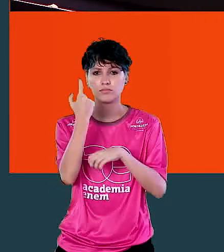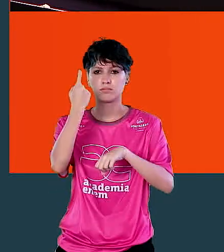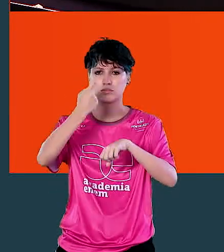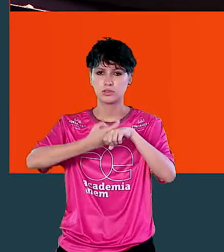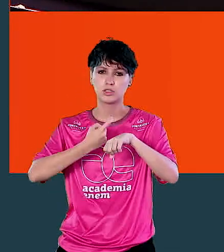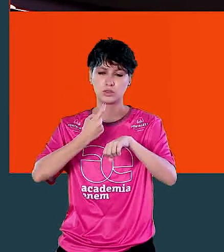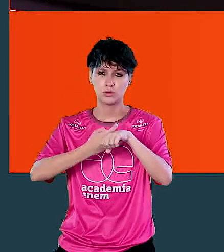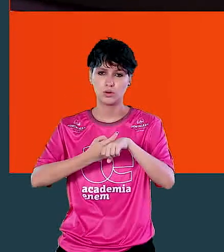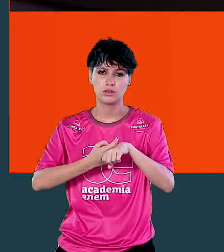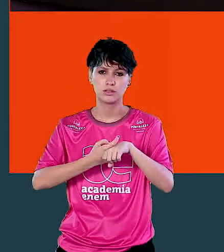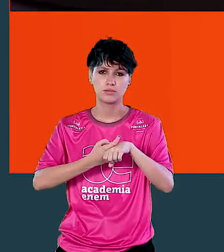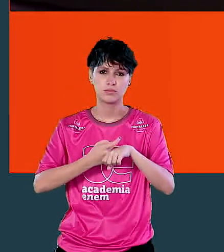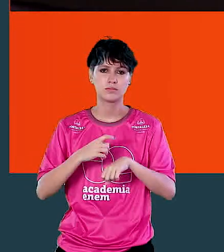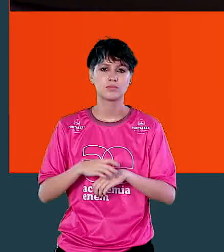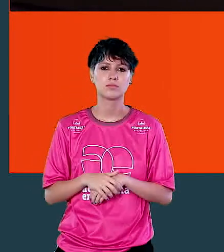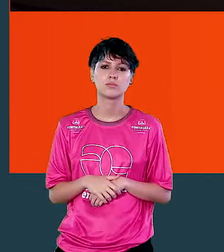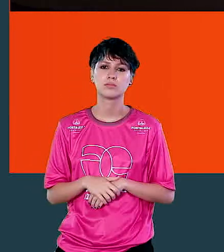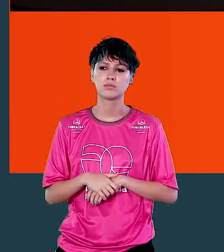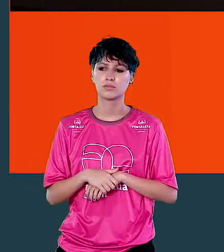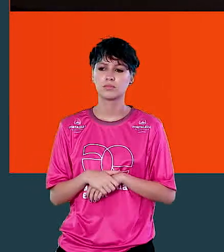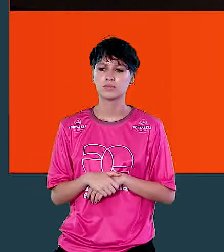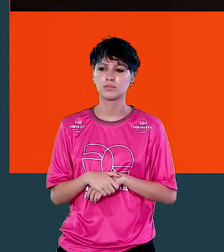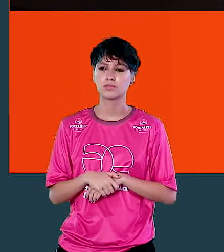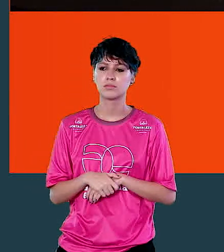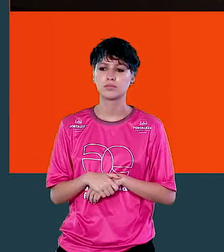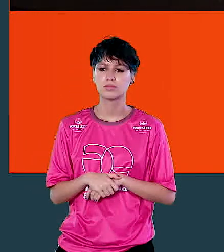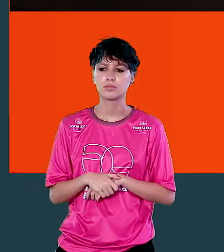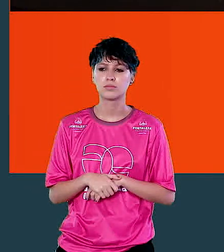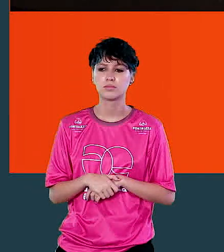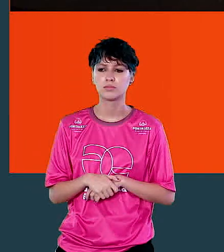Precipitação é formação de sólidos.